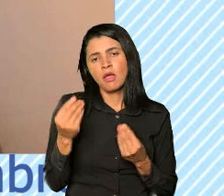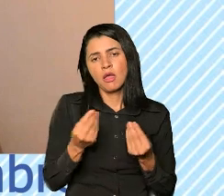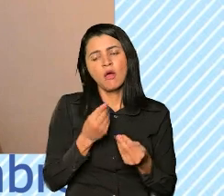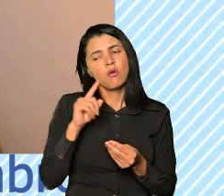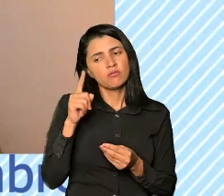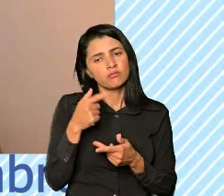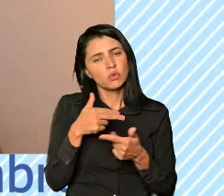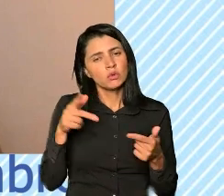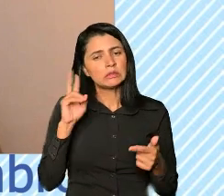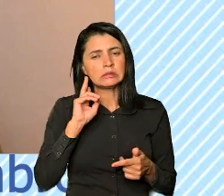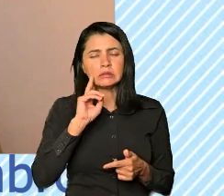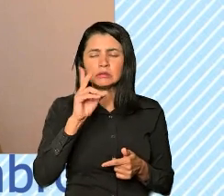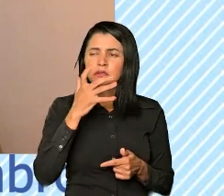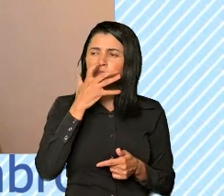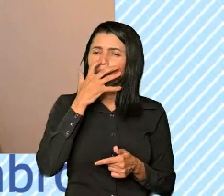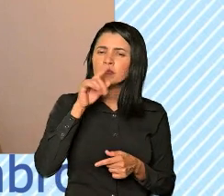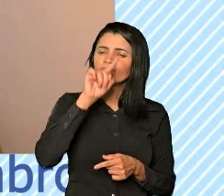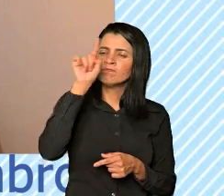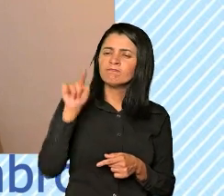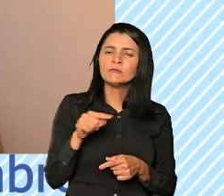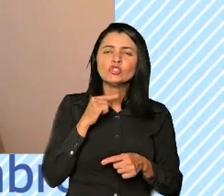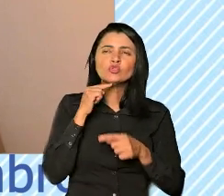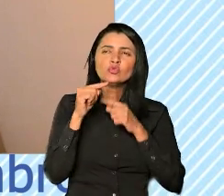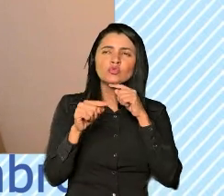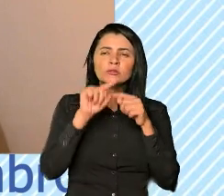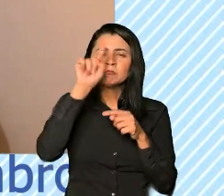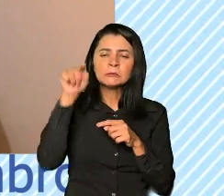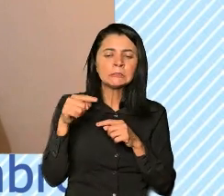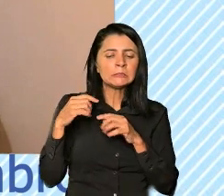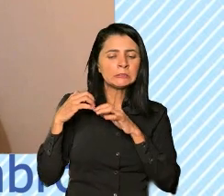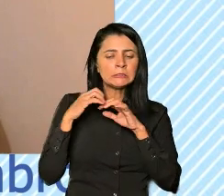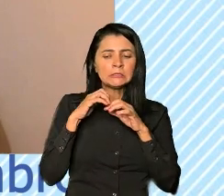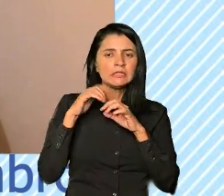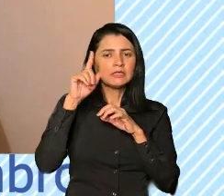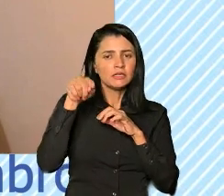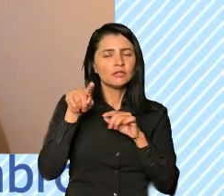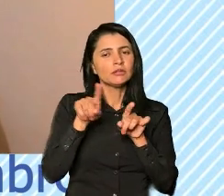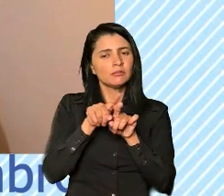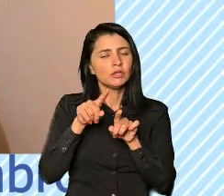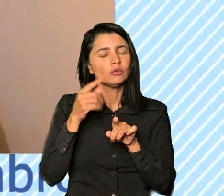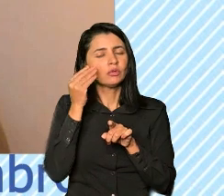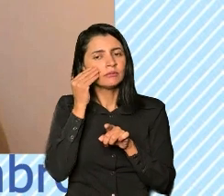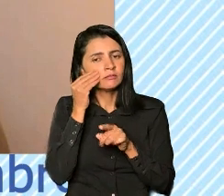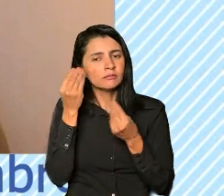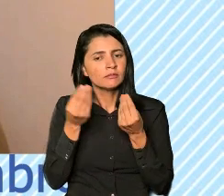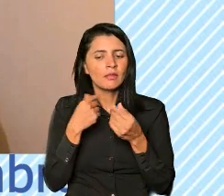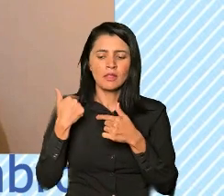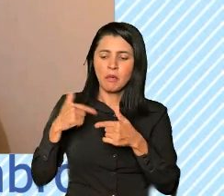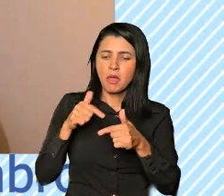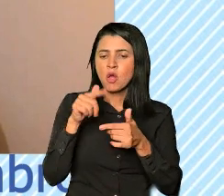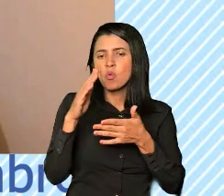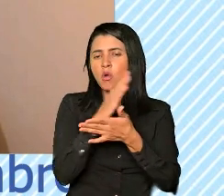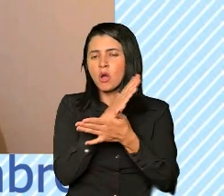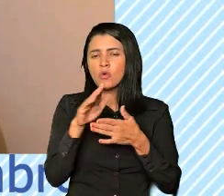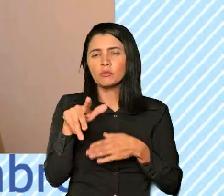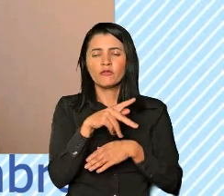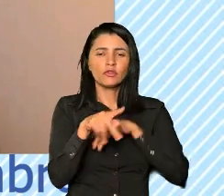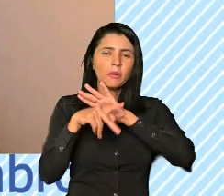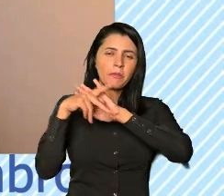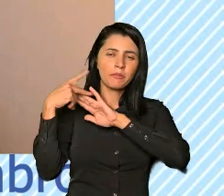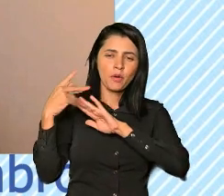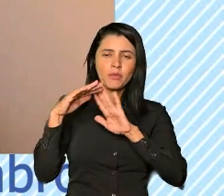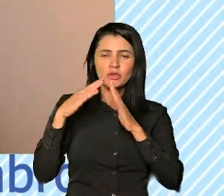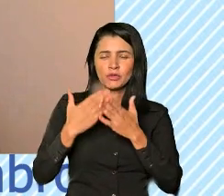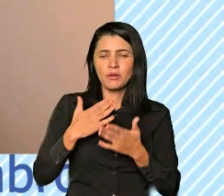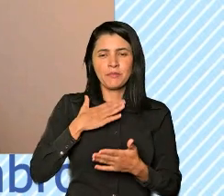coisa que sempre me causa uma indagação enorme, essa questão. E isso, inclusive, eu estou tentando trabalhar com alguns professores da escola da minha filha exatamente